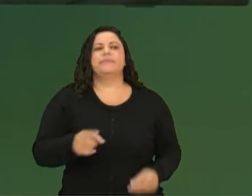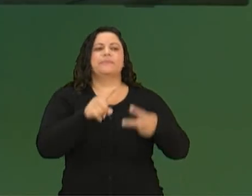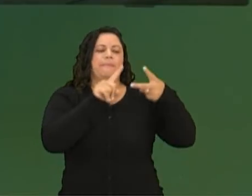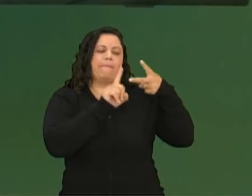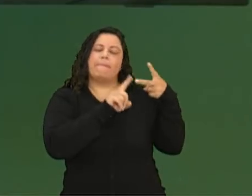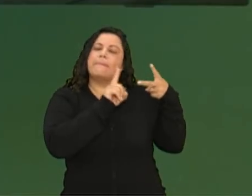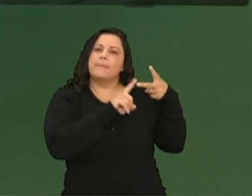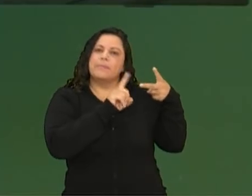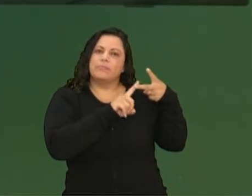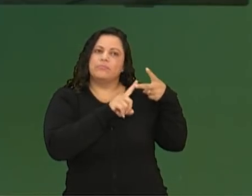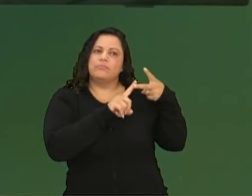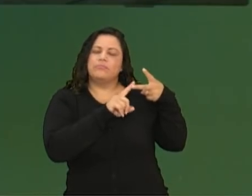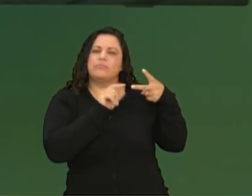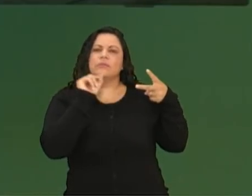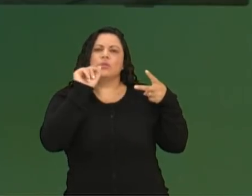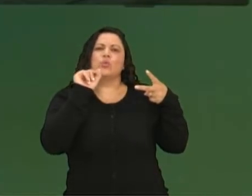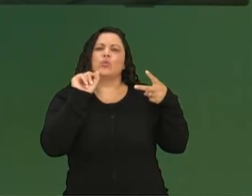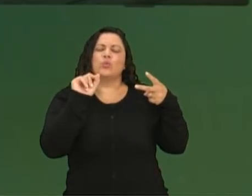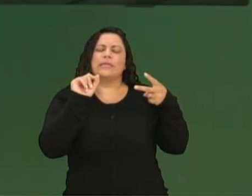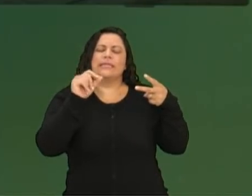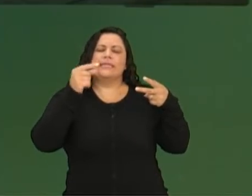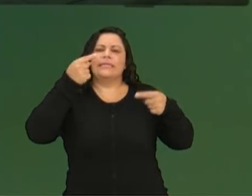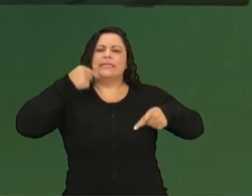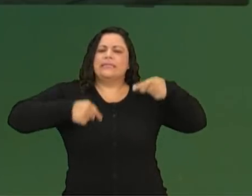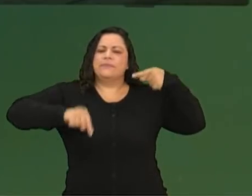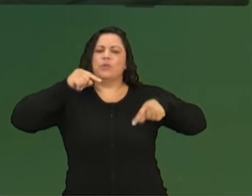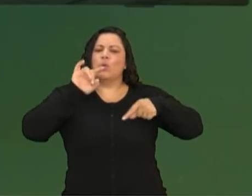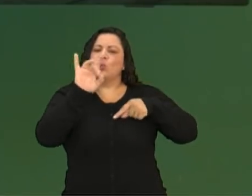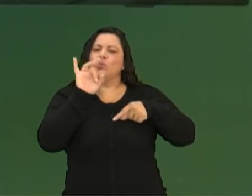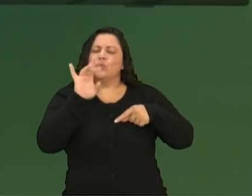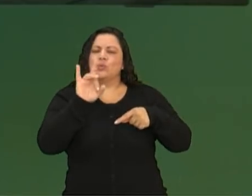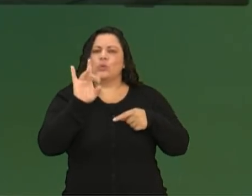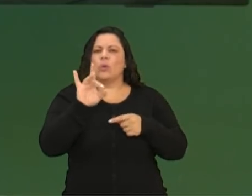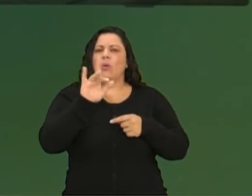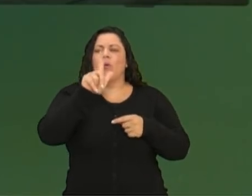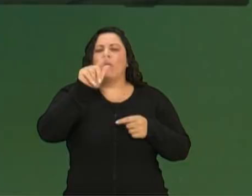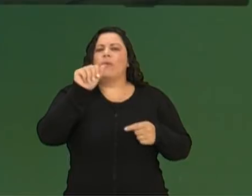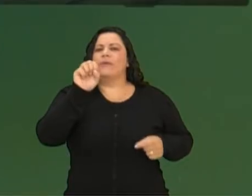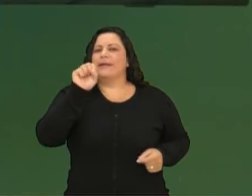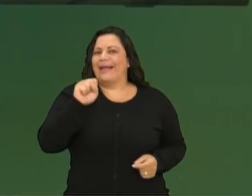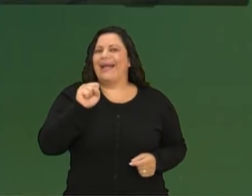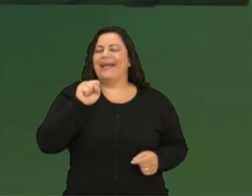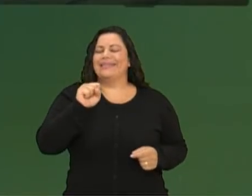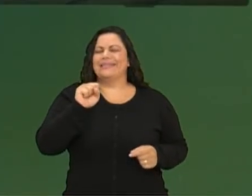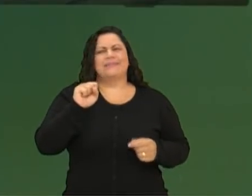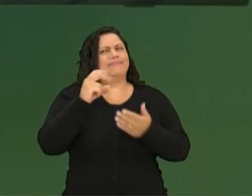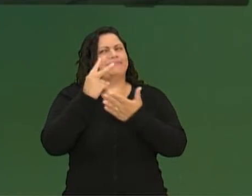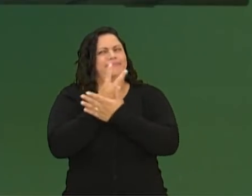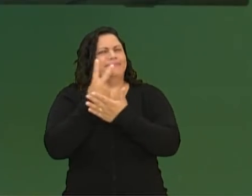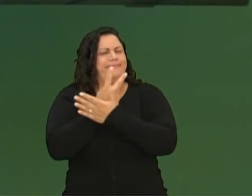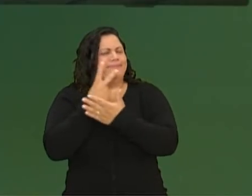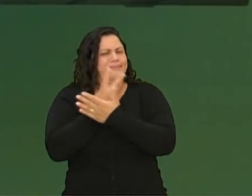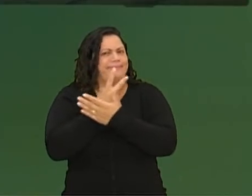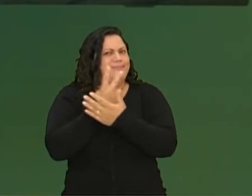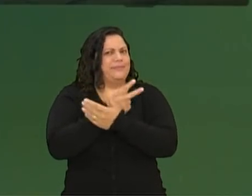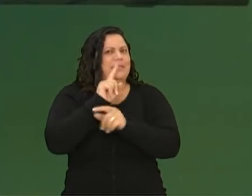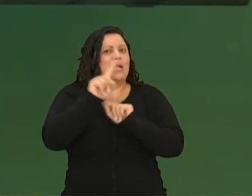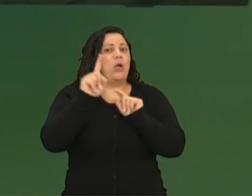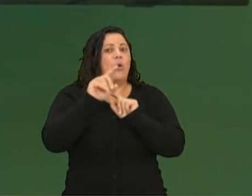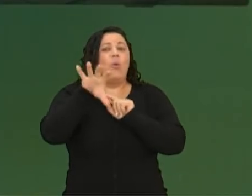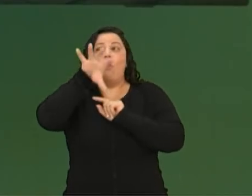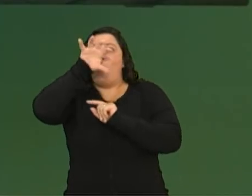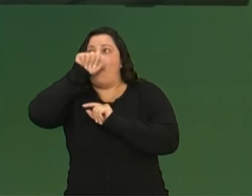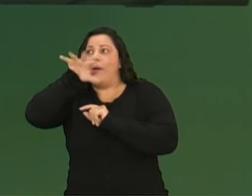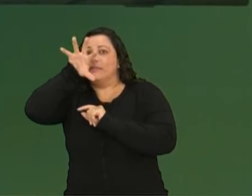transportam somente o gás carbônico. Falsa. Por que ela é falsa? Porque elas transportam também o